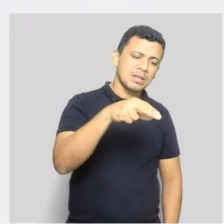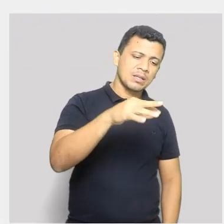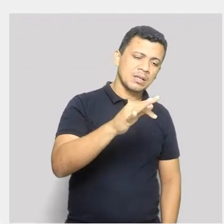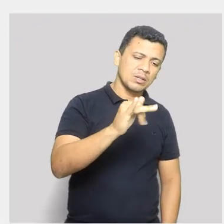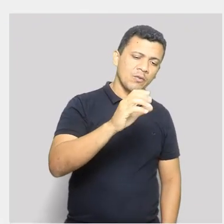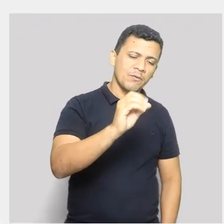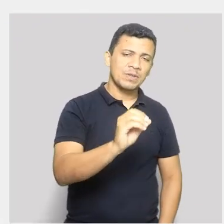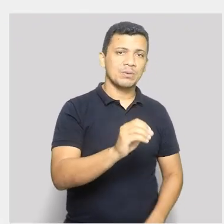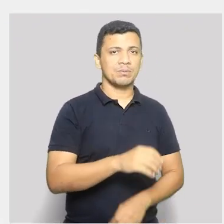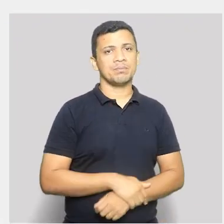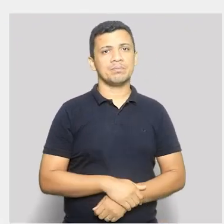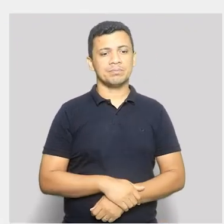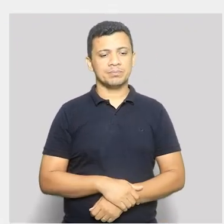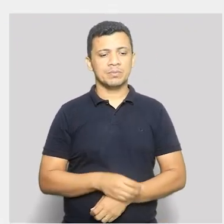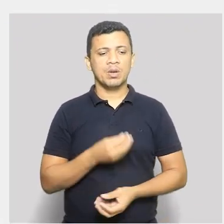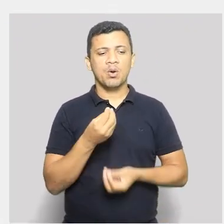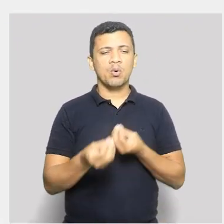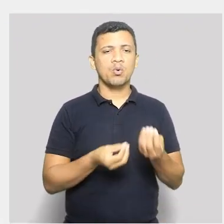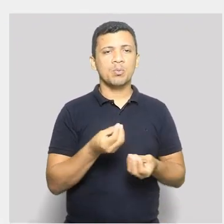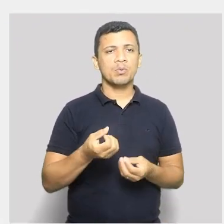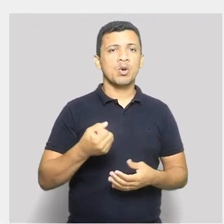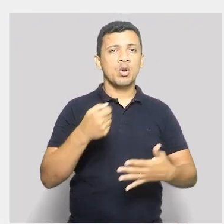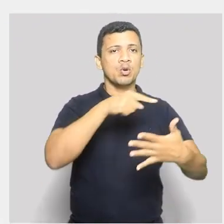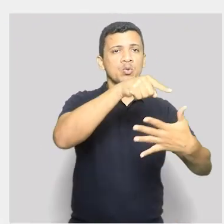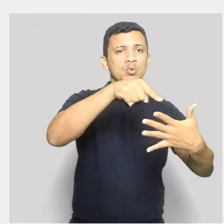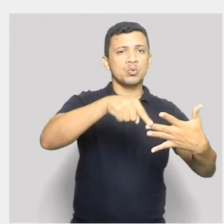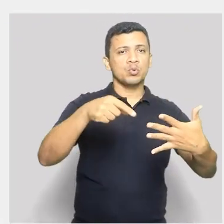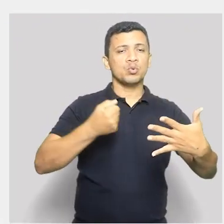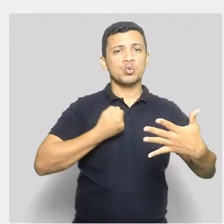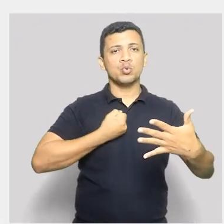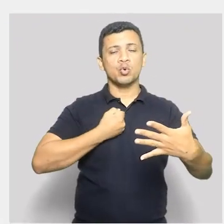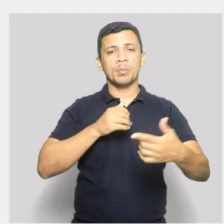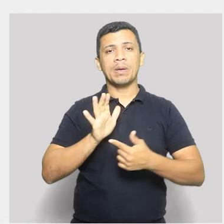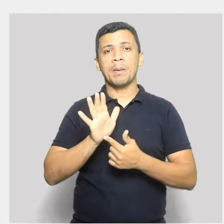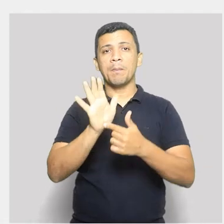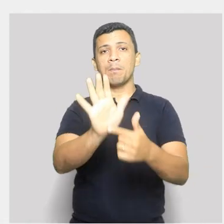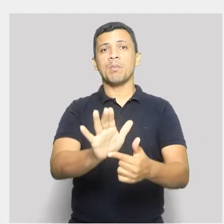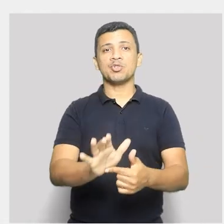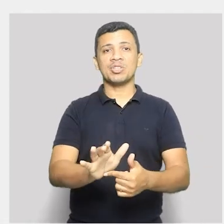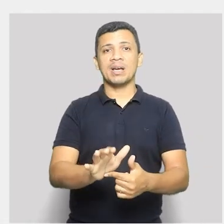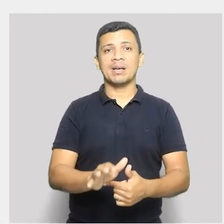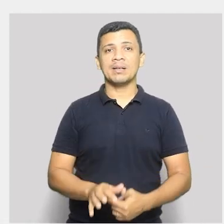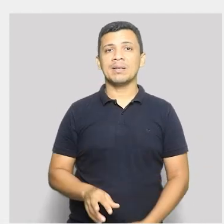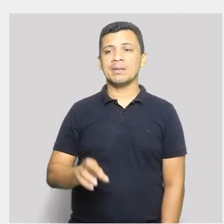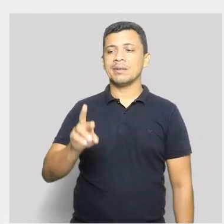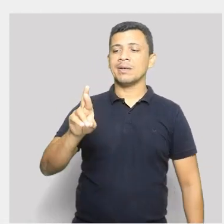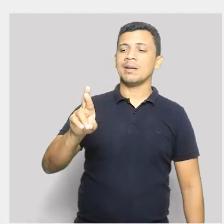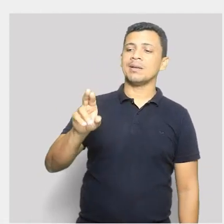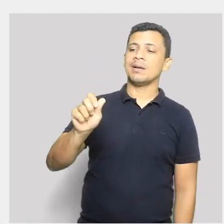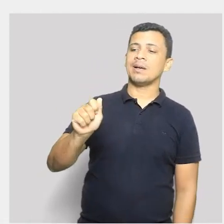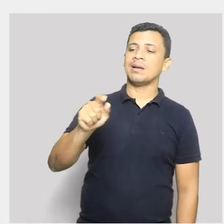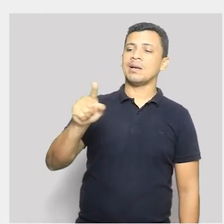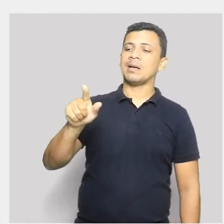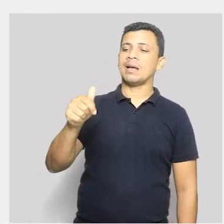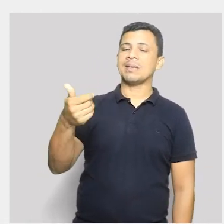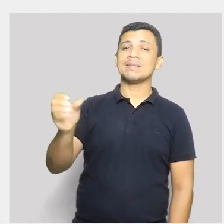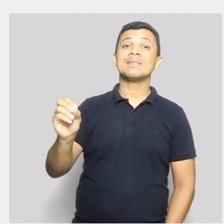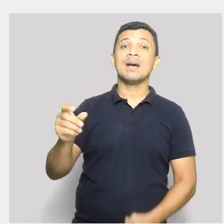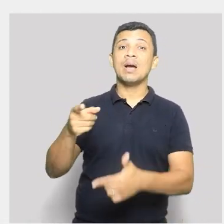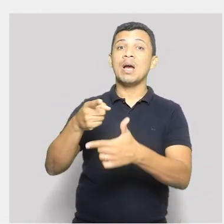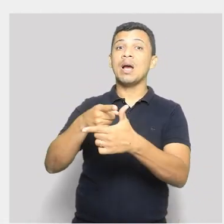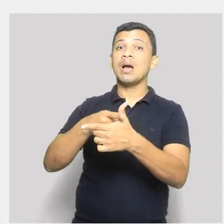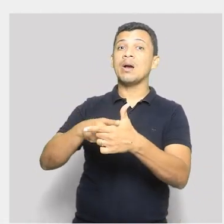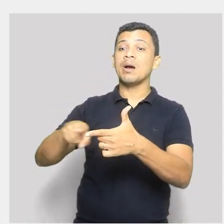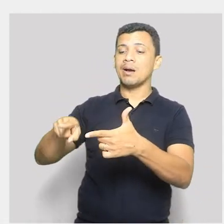ordem de comando. Ó, o número que expressa a razão. Lembra lá de número racional? Lembra lá de número